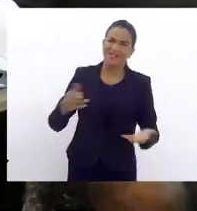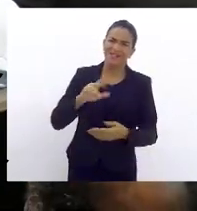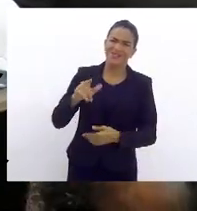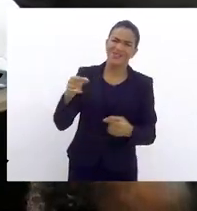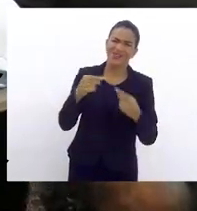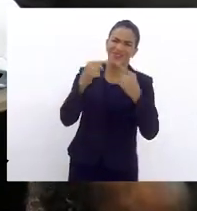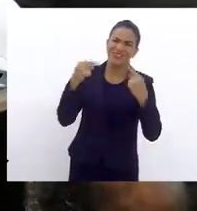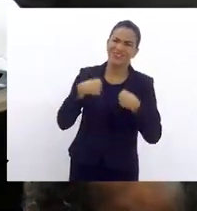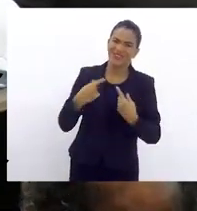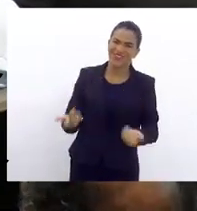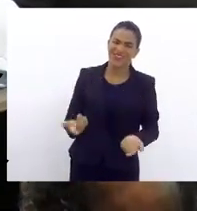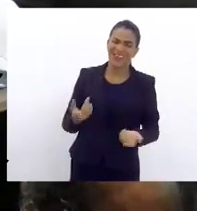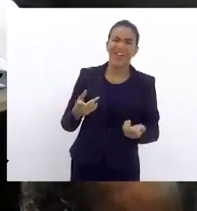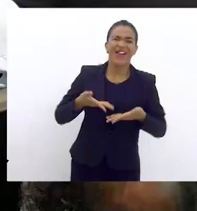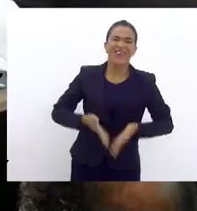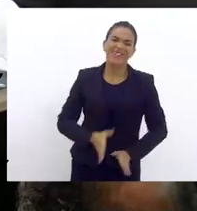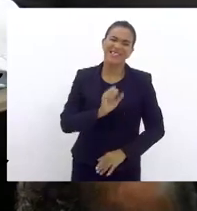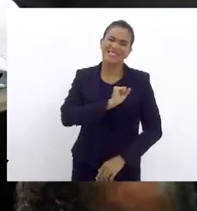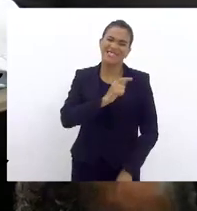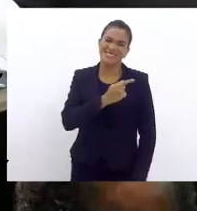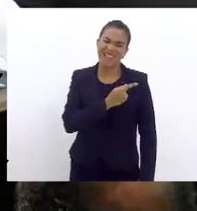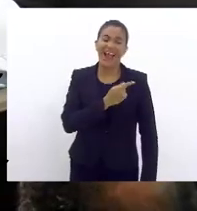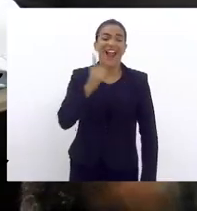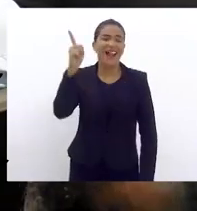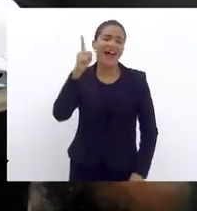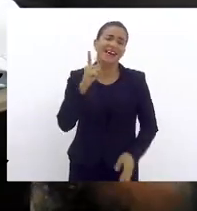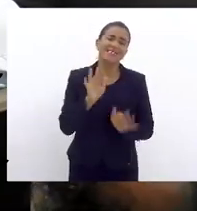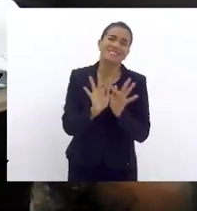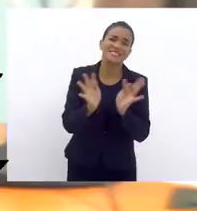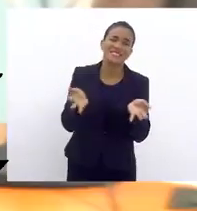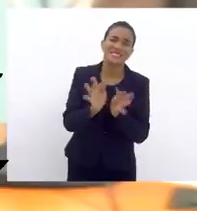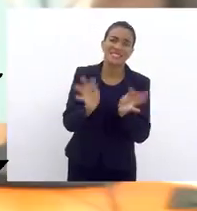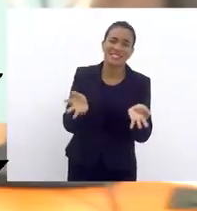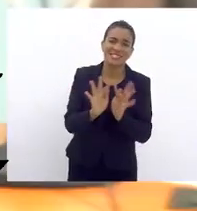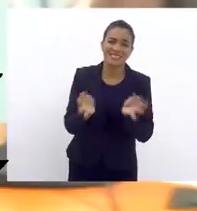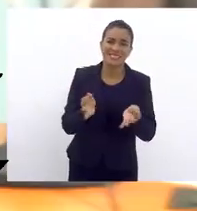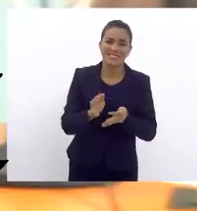daqui eu venho de São Gonçalo as coisas lá são muito mais simples